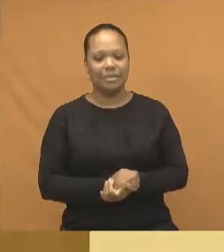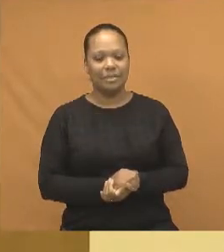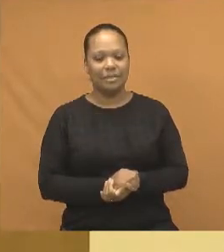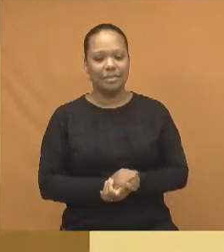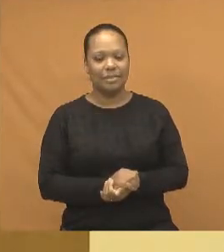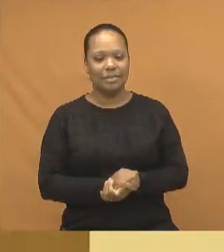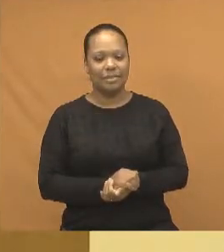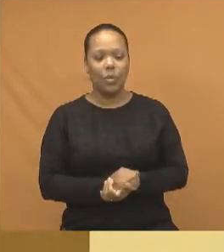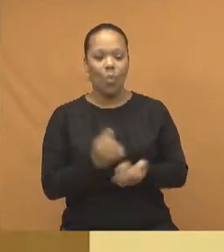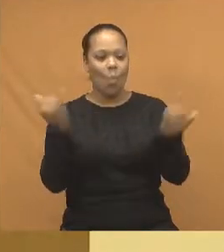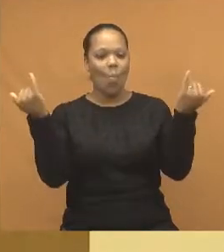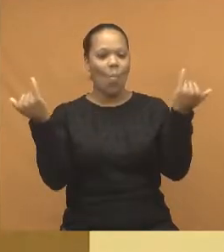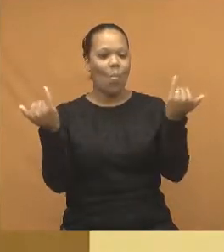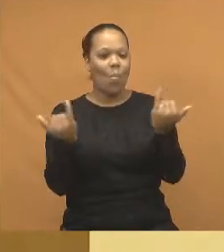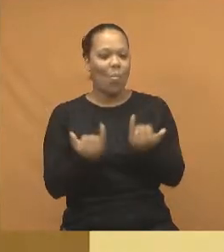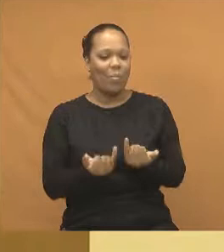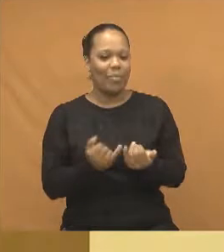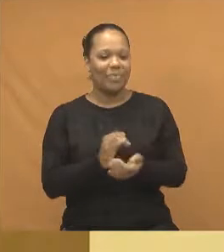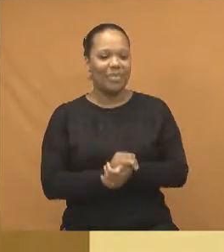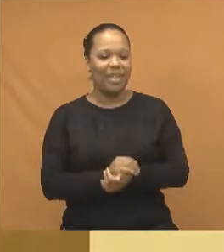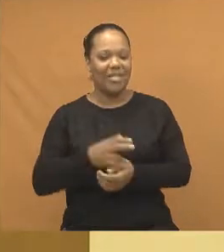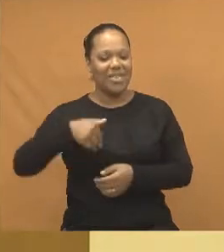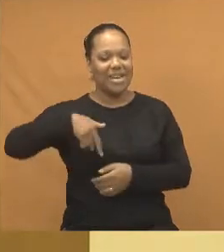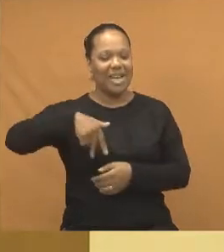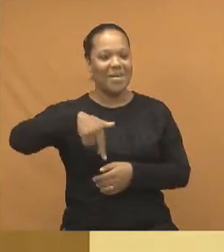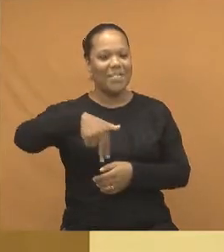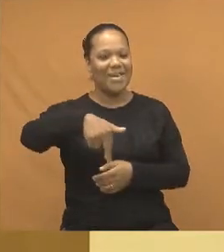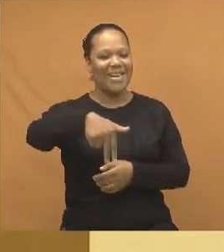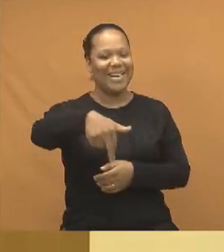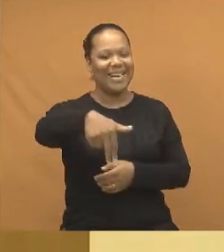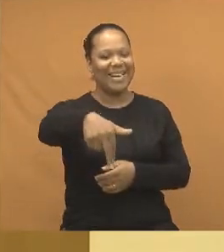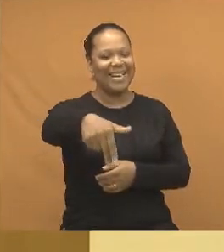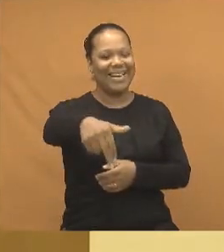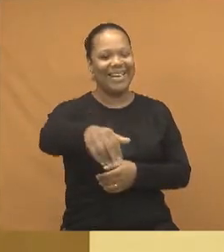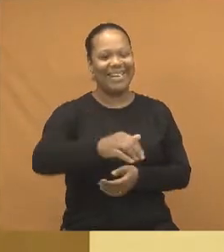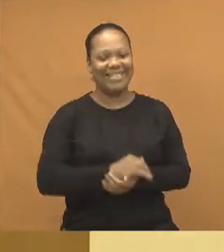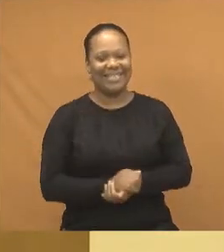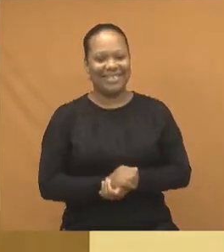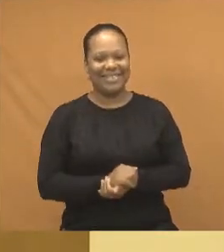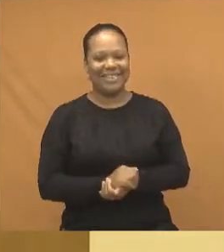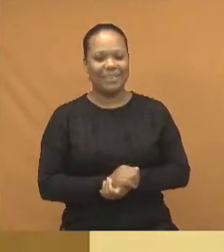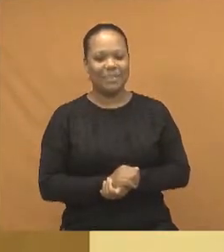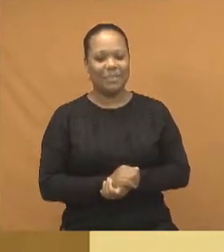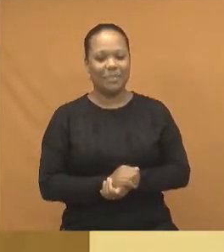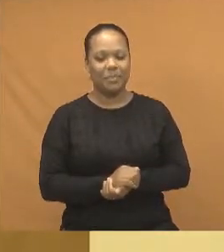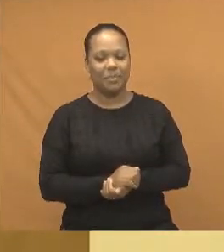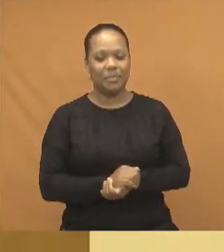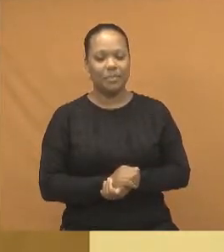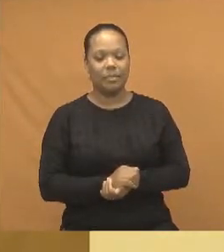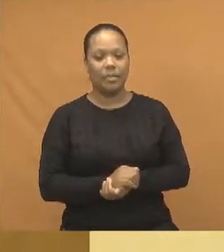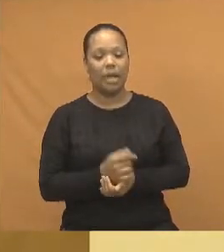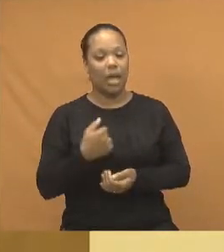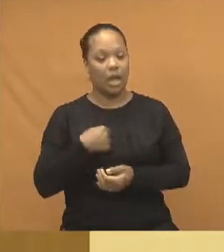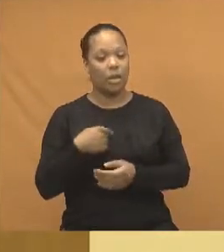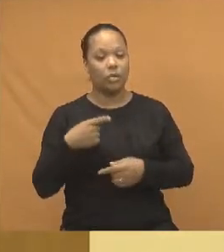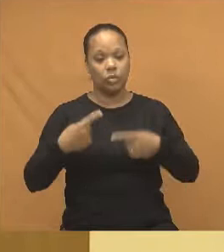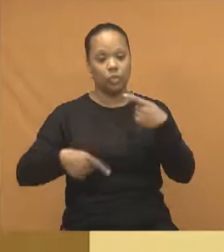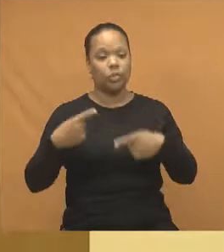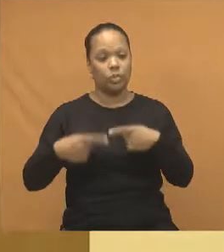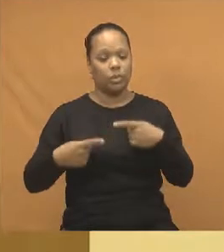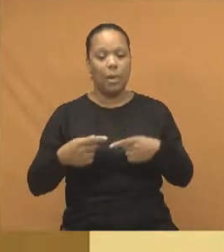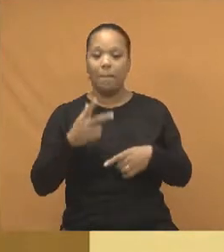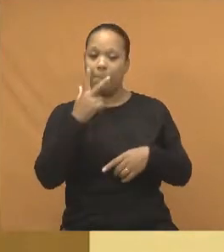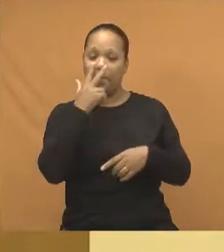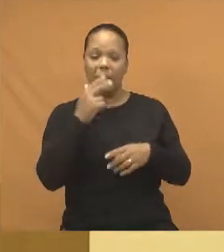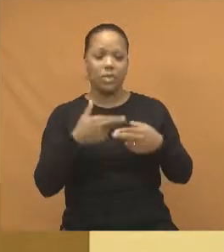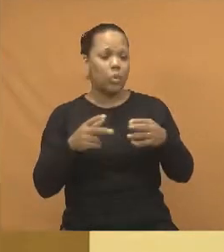Está um pouquinho mais magro, né? Então ele anda vindo a pé do Pitoresco para cá, né? Mas dizer que quero contribuir também nessa discussão aqui, que parece ser